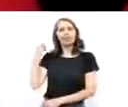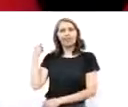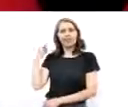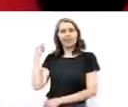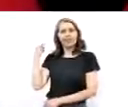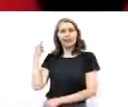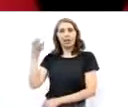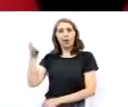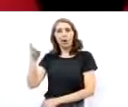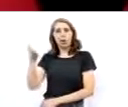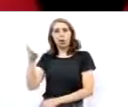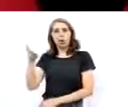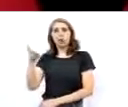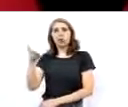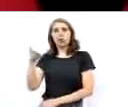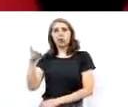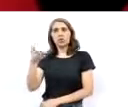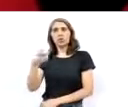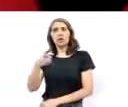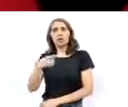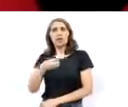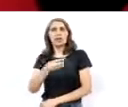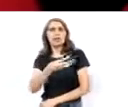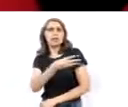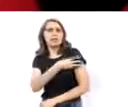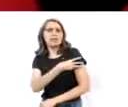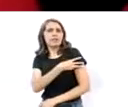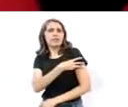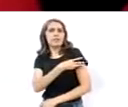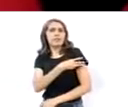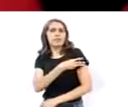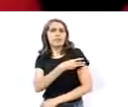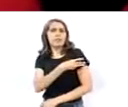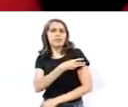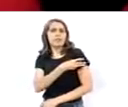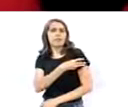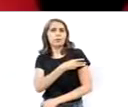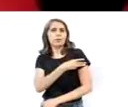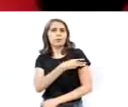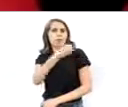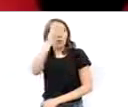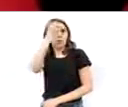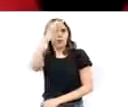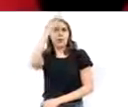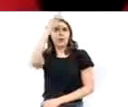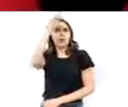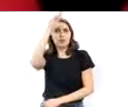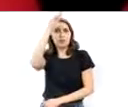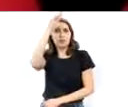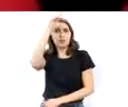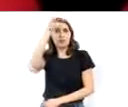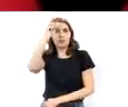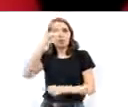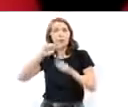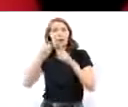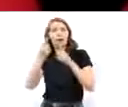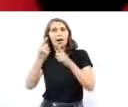aquele conhecimento, mas ele conseguiu aprovação. E isso é preocupante. Então, o que é que nós temos que